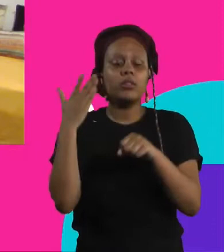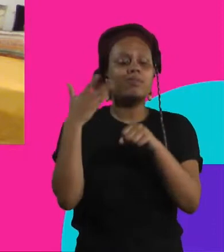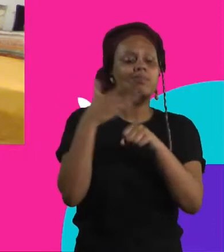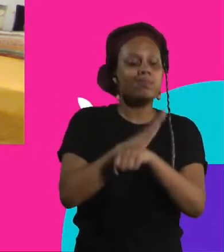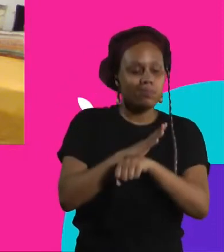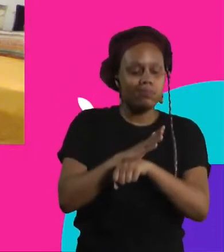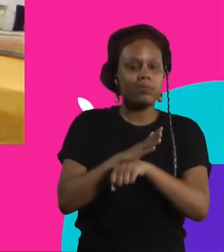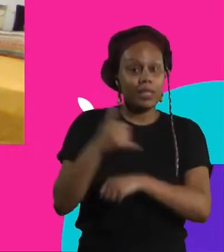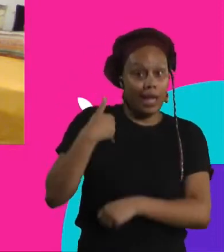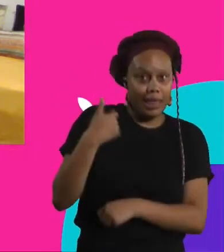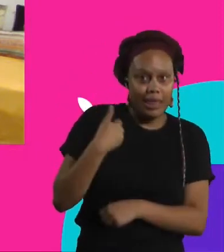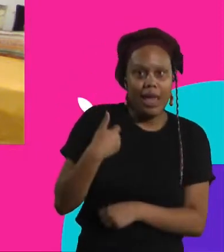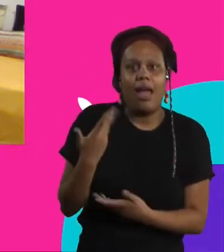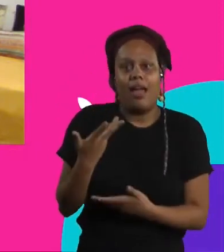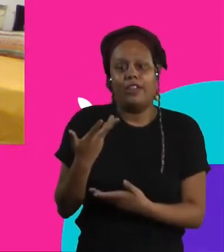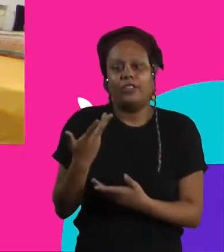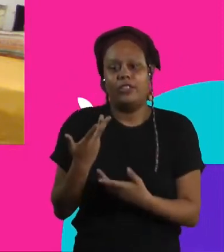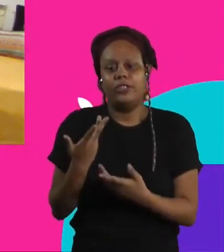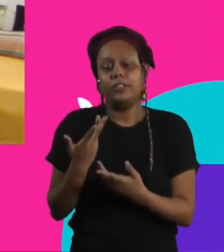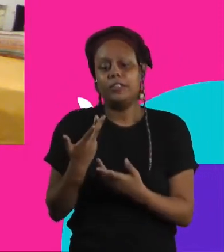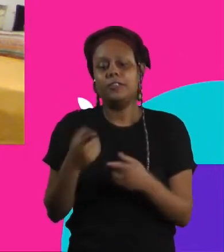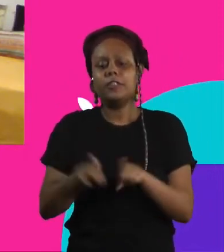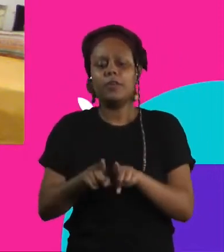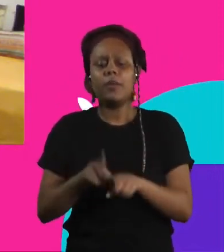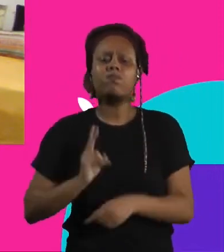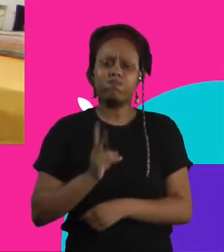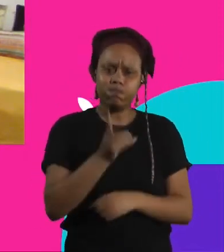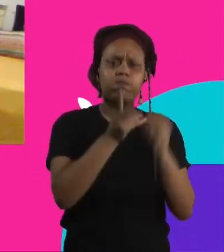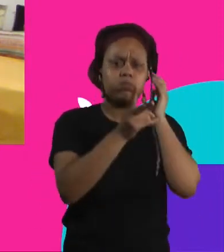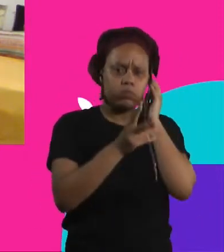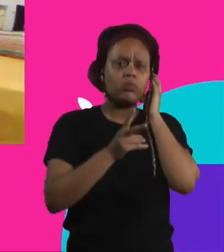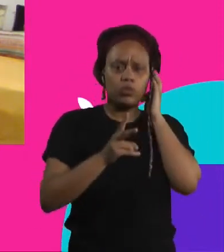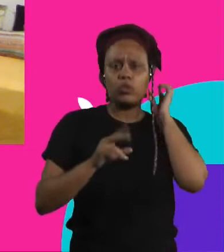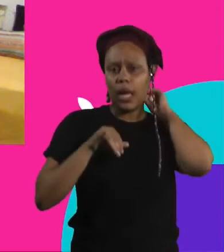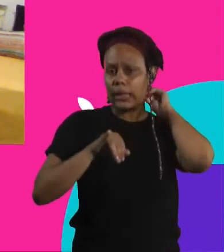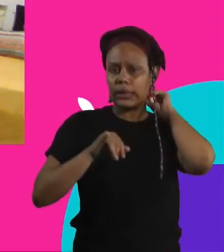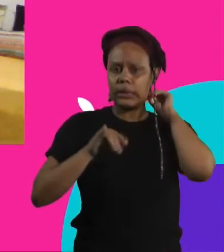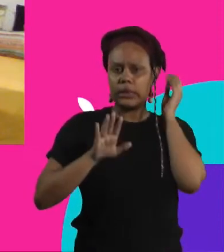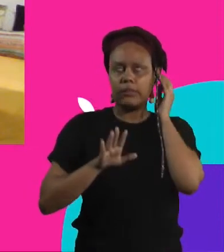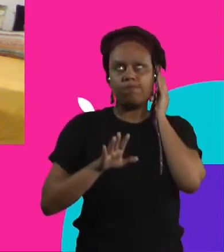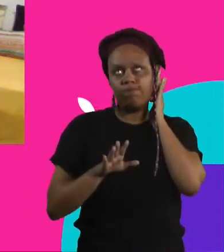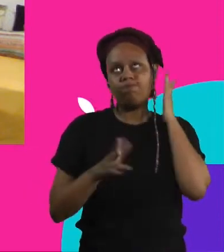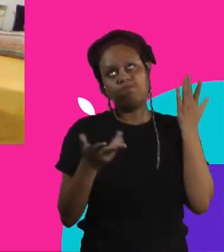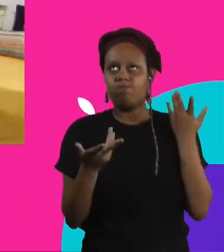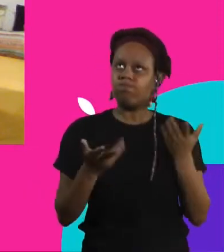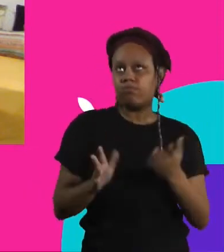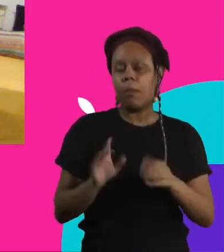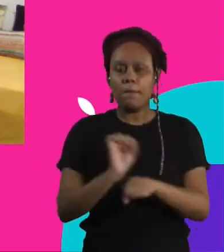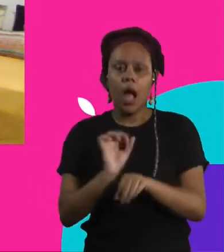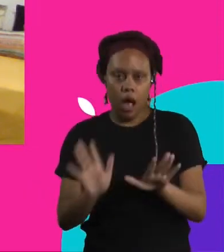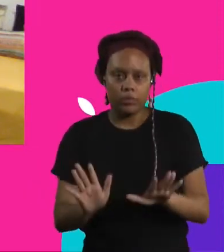certa idade, como para continuar no mundo corporativo também, depois de uma certa idade, né? E é uma coisa muito absurda quando a